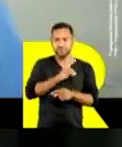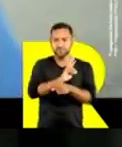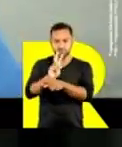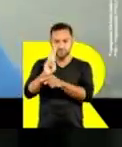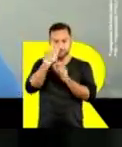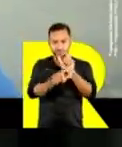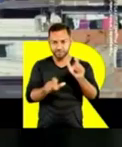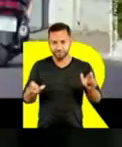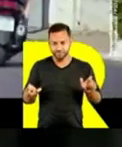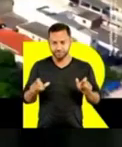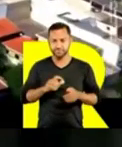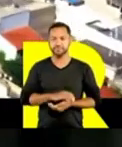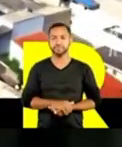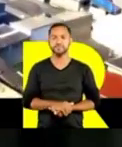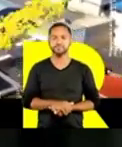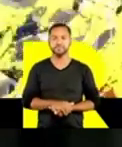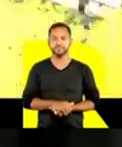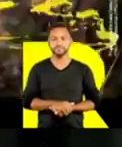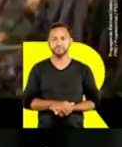gente.